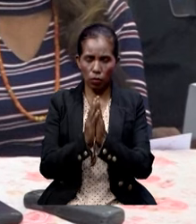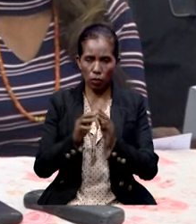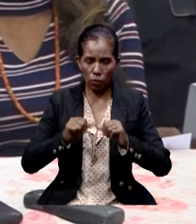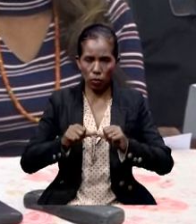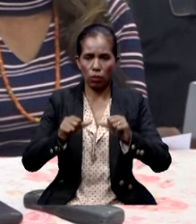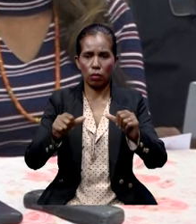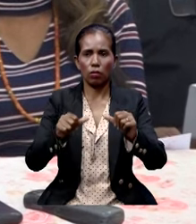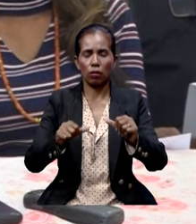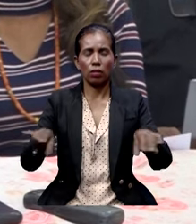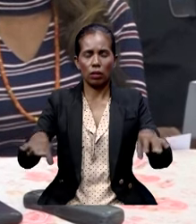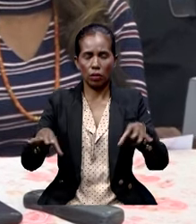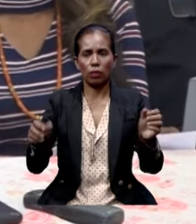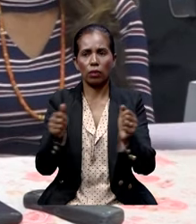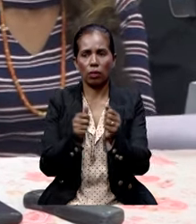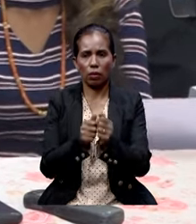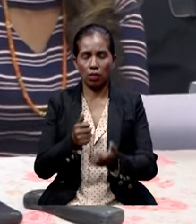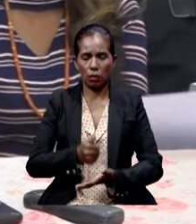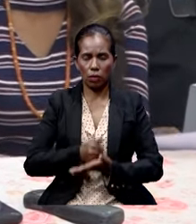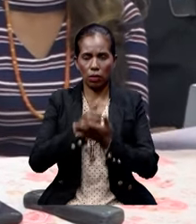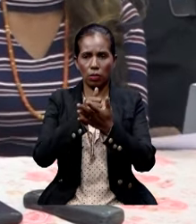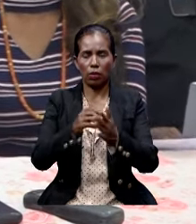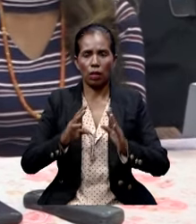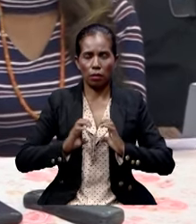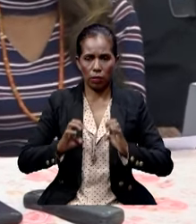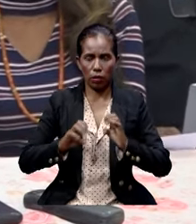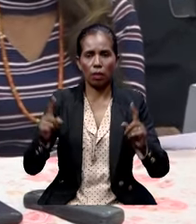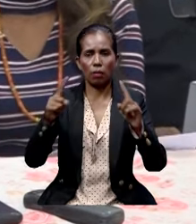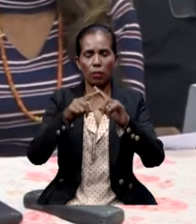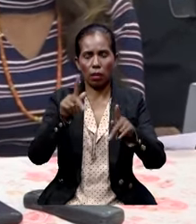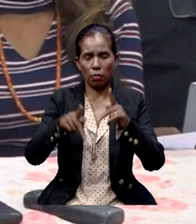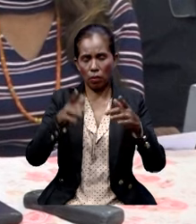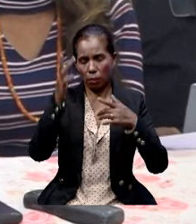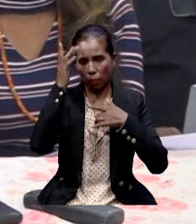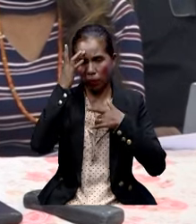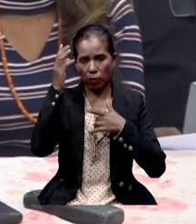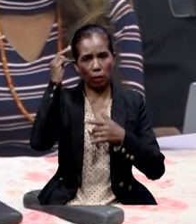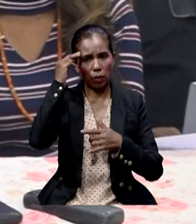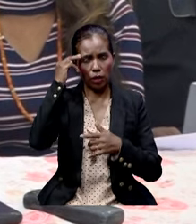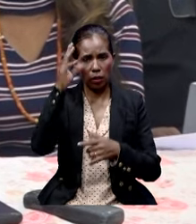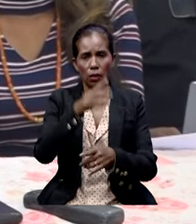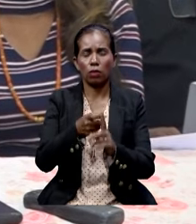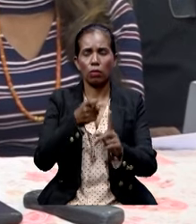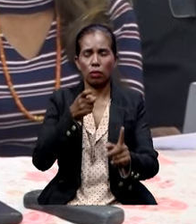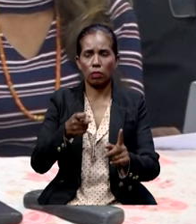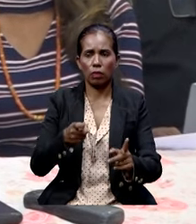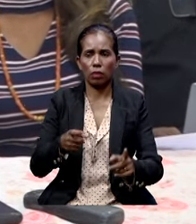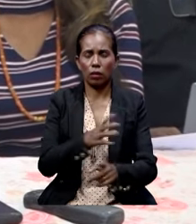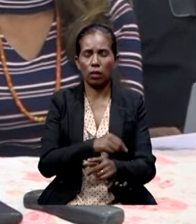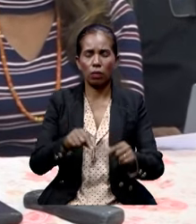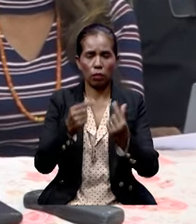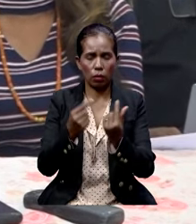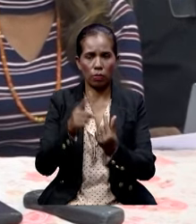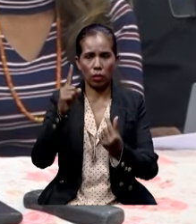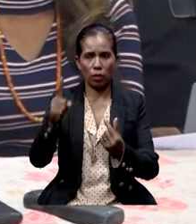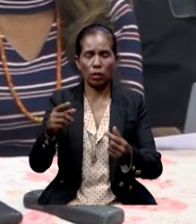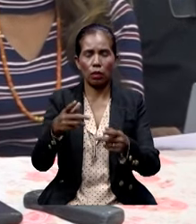habot serviço atendimento emergência ba ema ho problema saúde mental, lihusi hamusu acute care ia